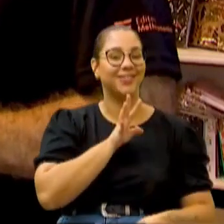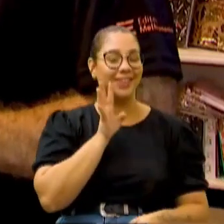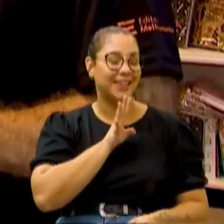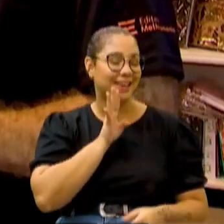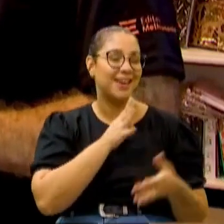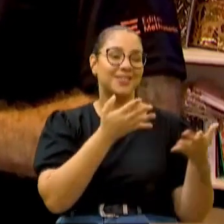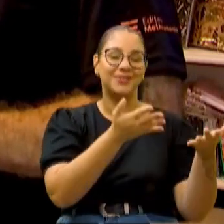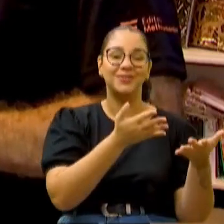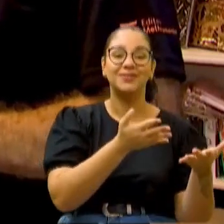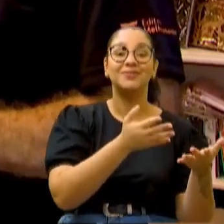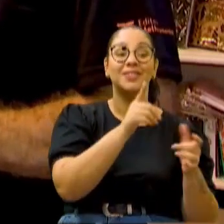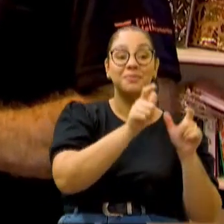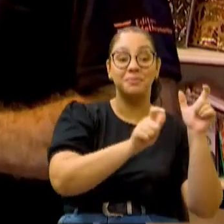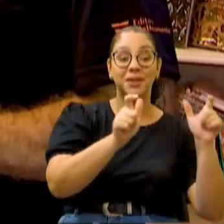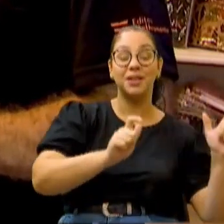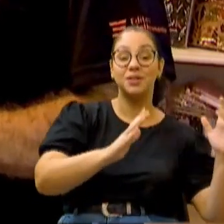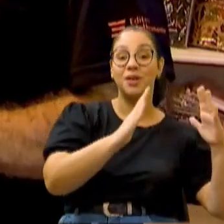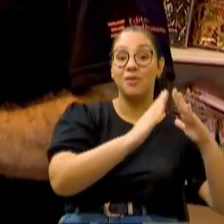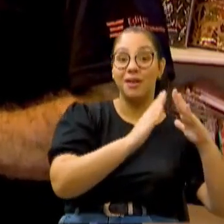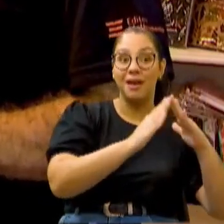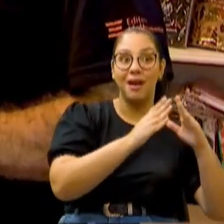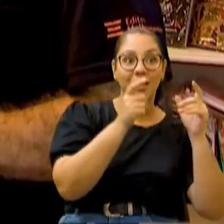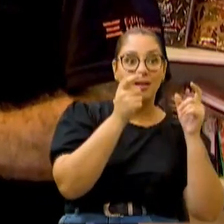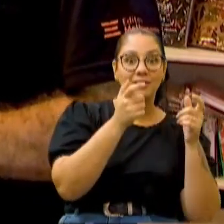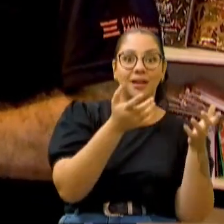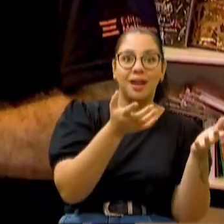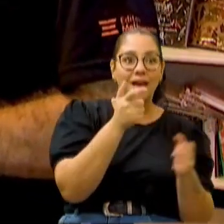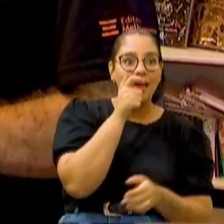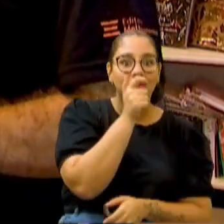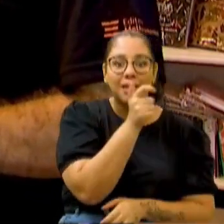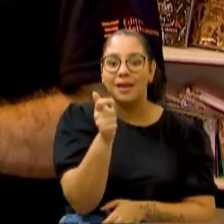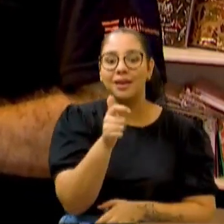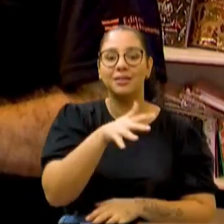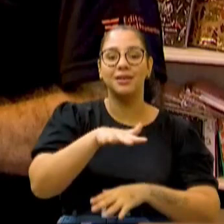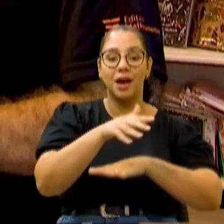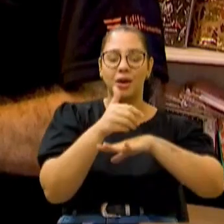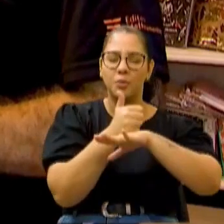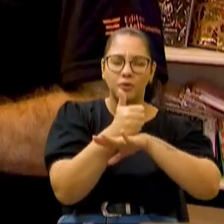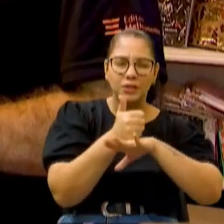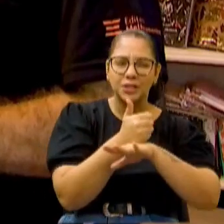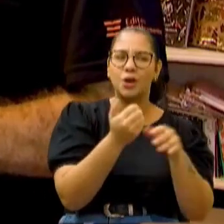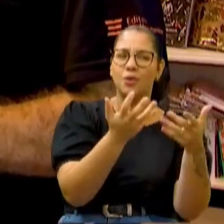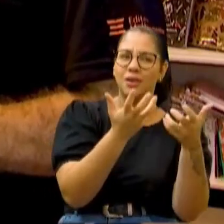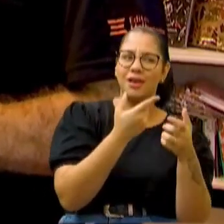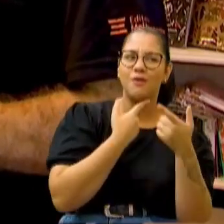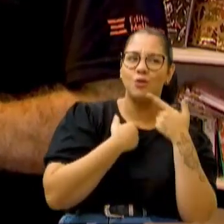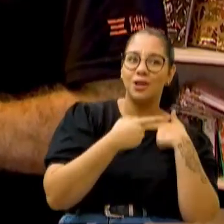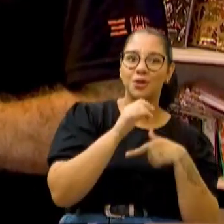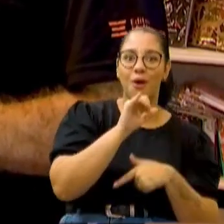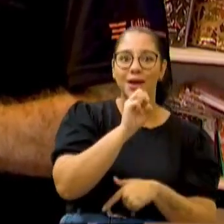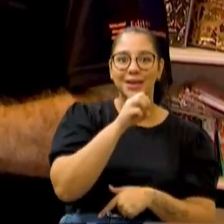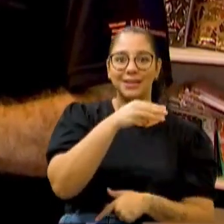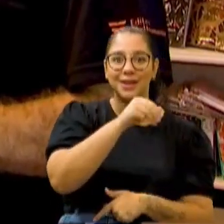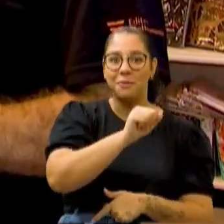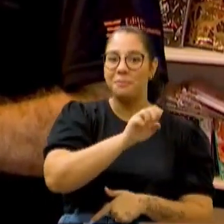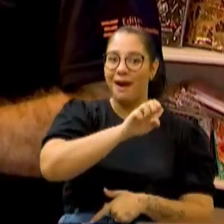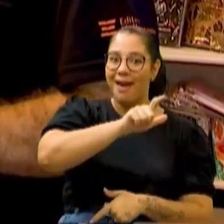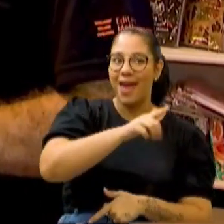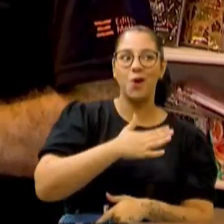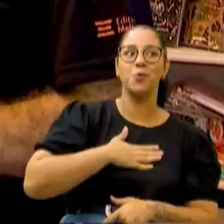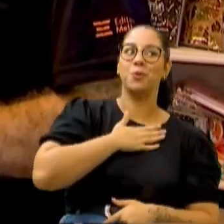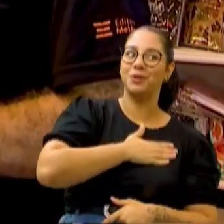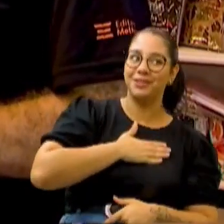legal. Para o pessoal que está em casa e tem interesse na profissão, em seguir nessa área, falando, puxa vida, olha o Ismael lá